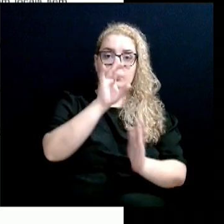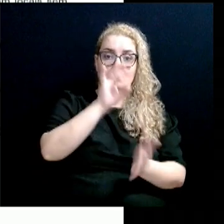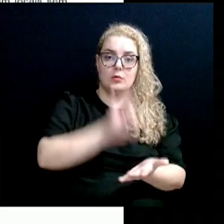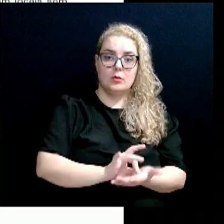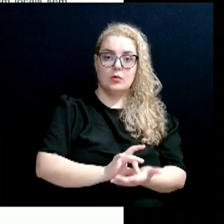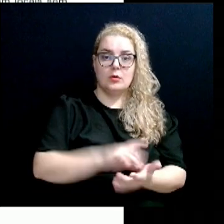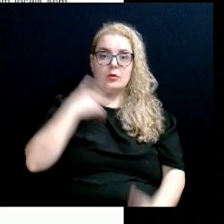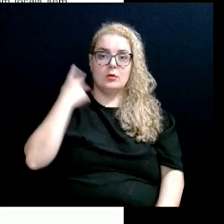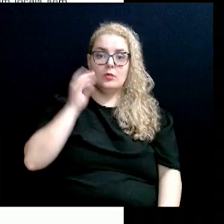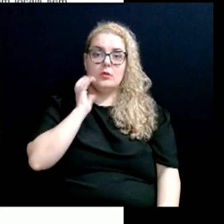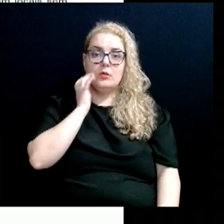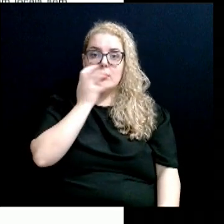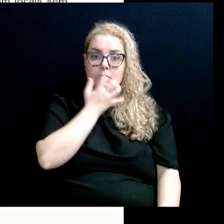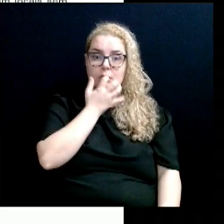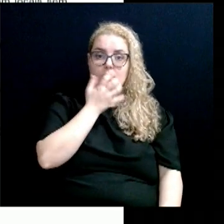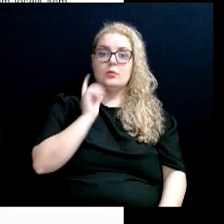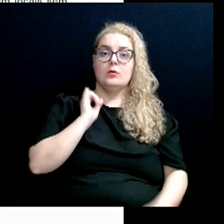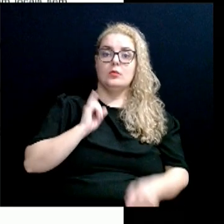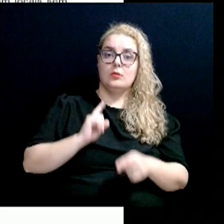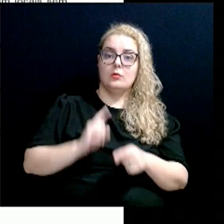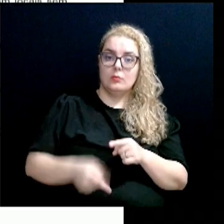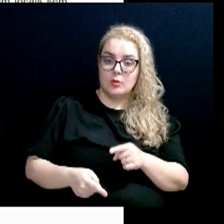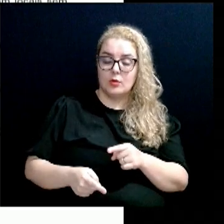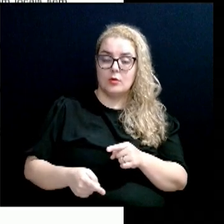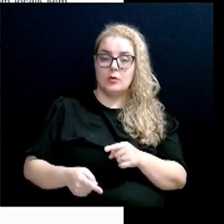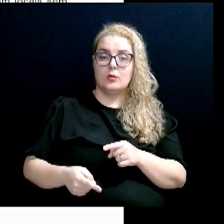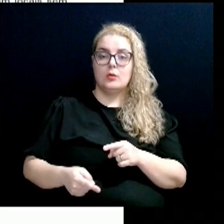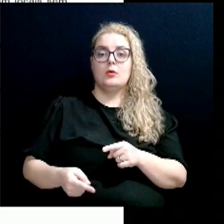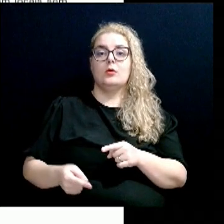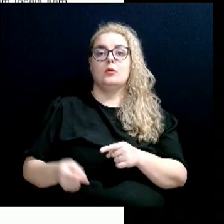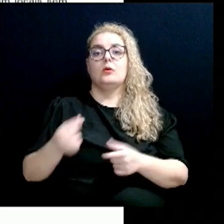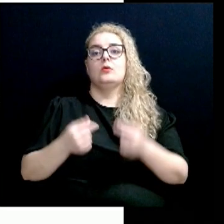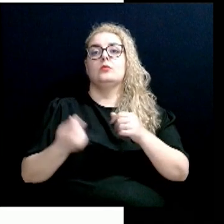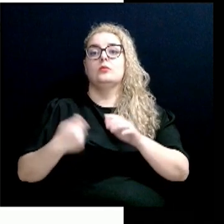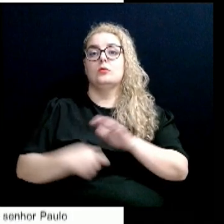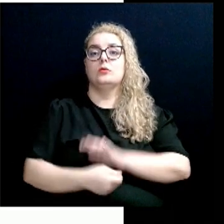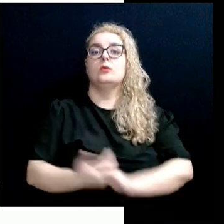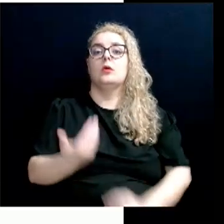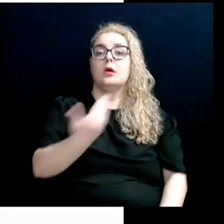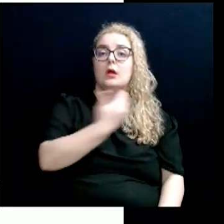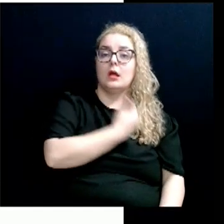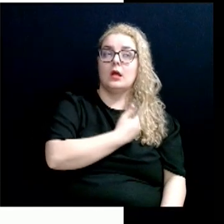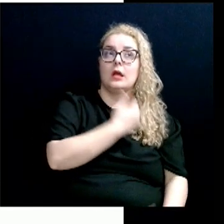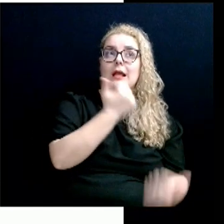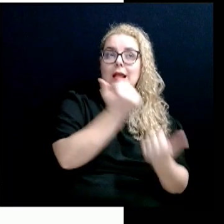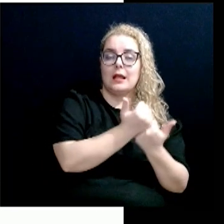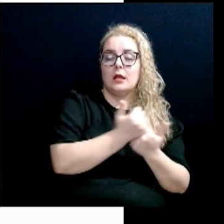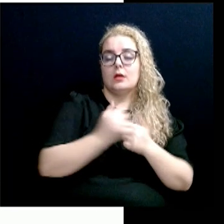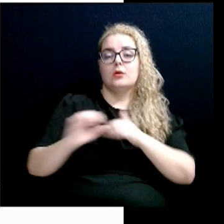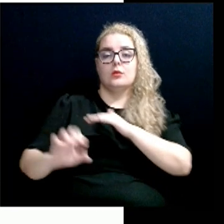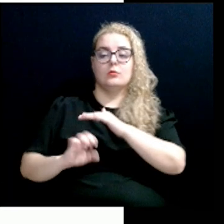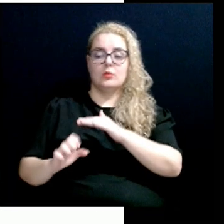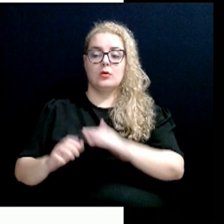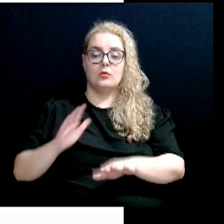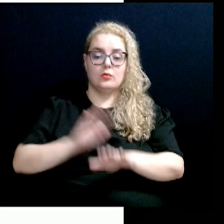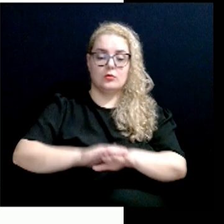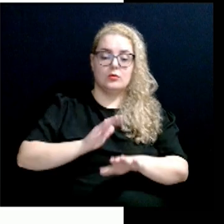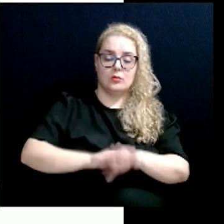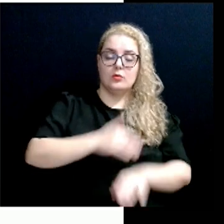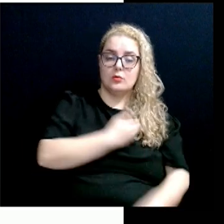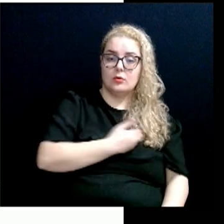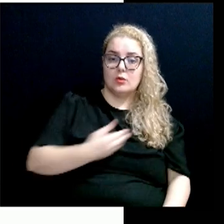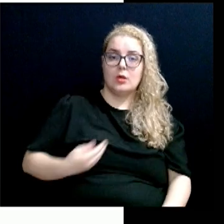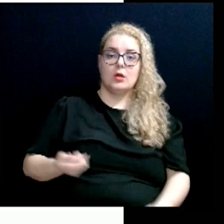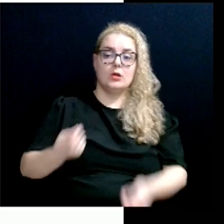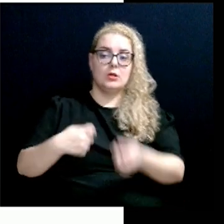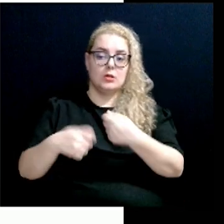que proíbe a investidura em cargo, emprego ou função pública na administração